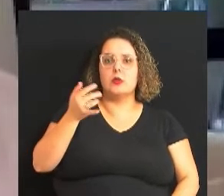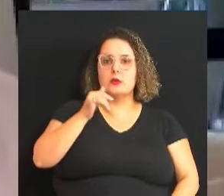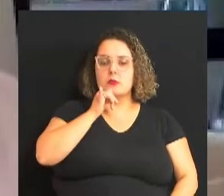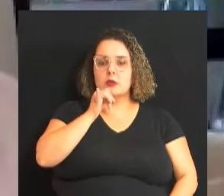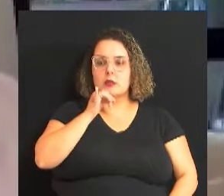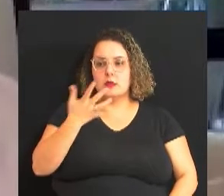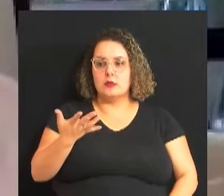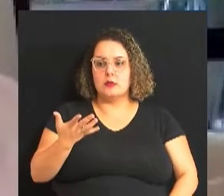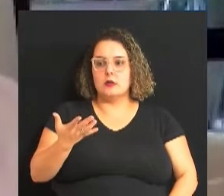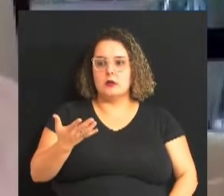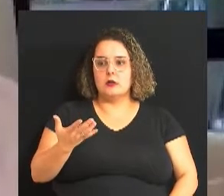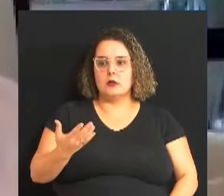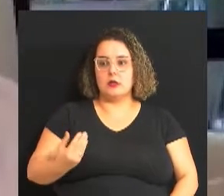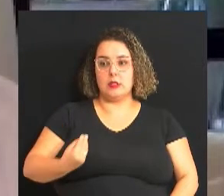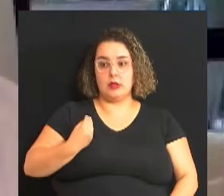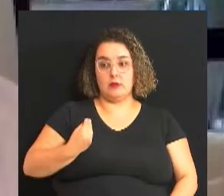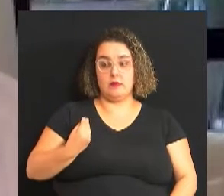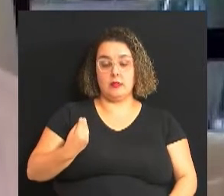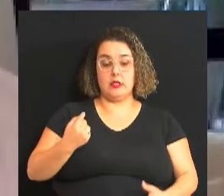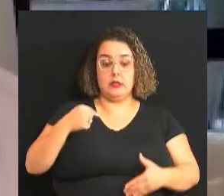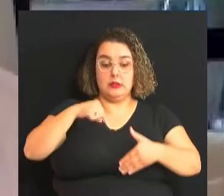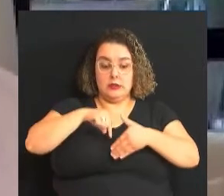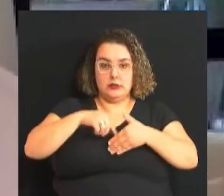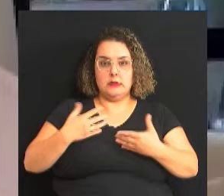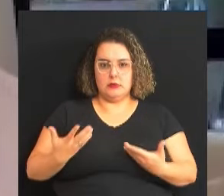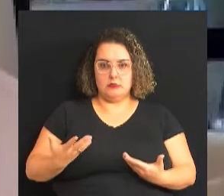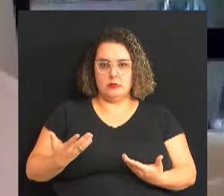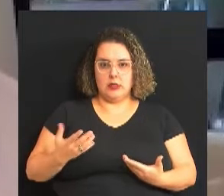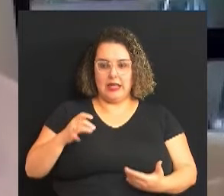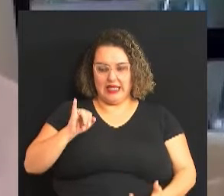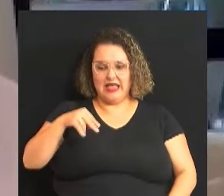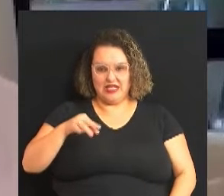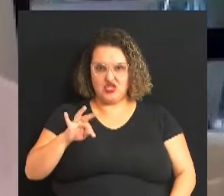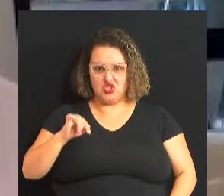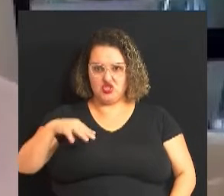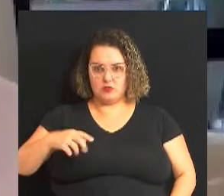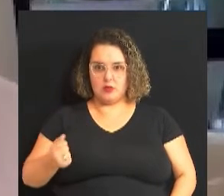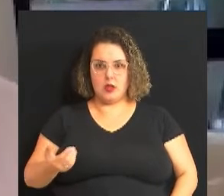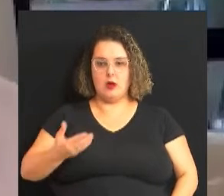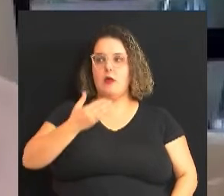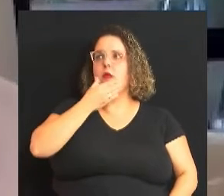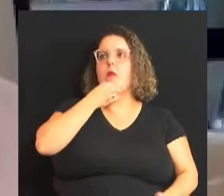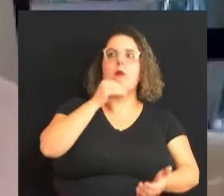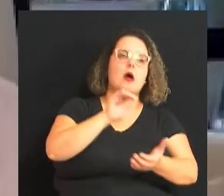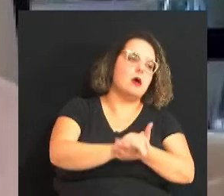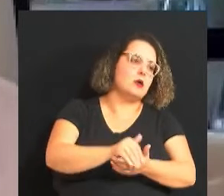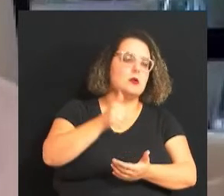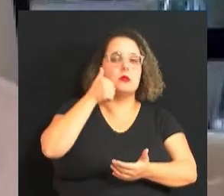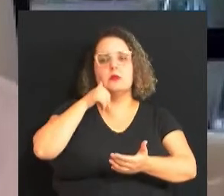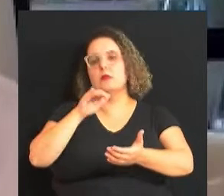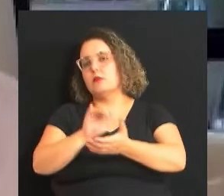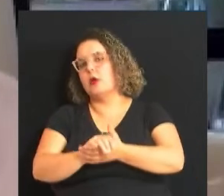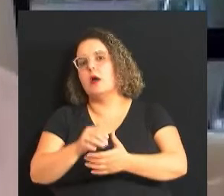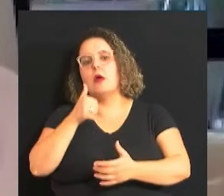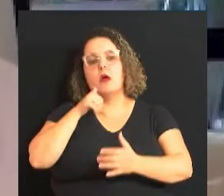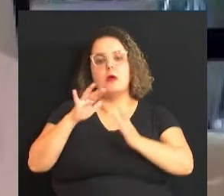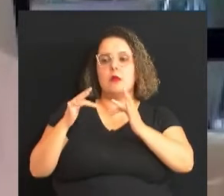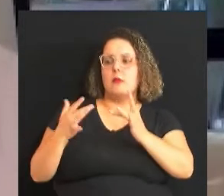vida íntima de uma pessoa que tem um estoma, que o seu marido, a sua esposa, a sua namorada, enfim, o